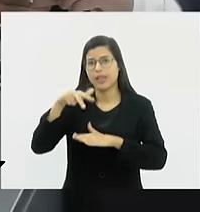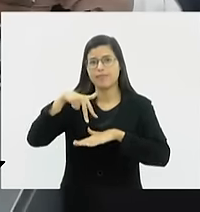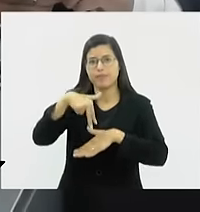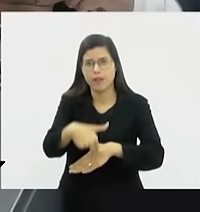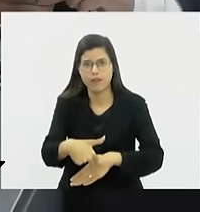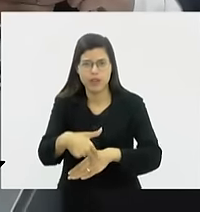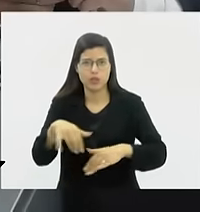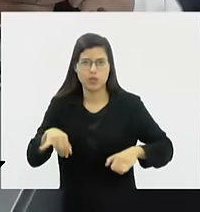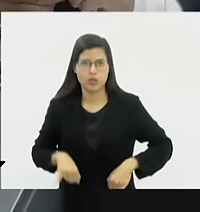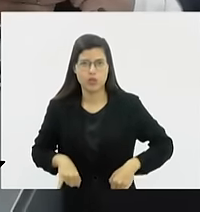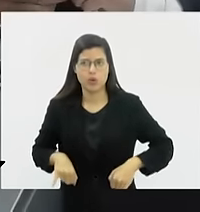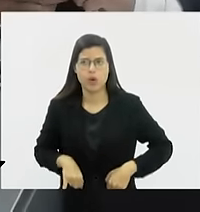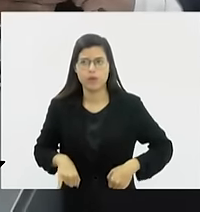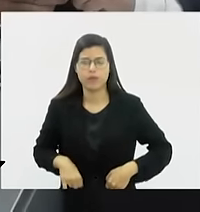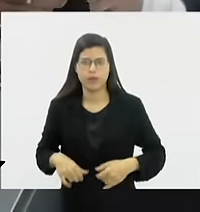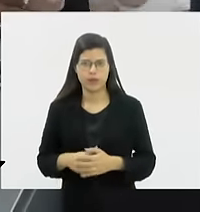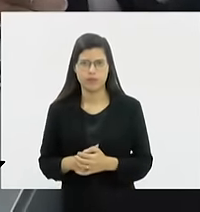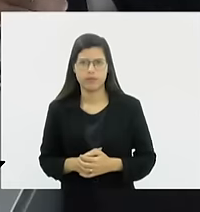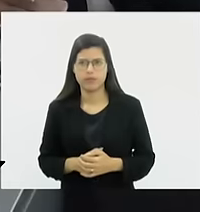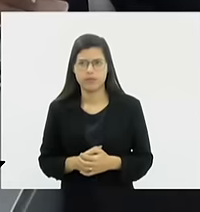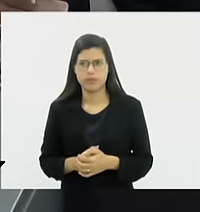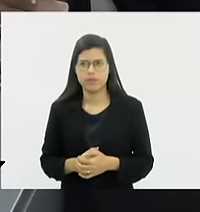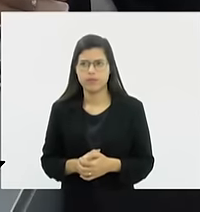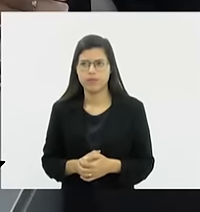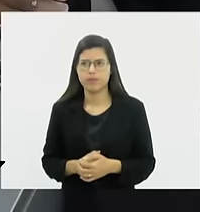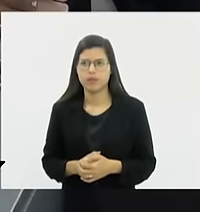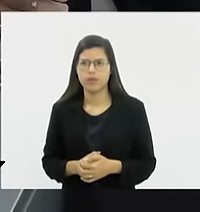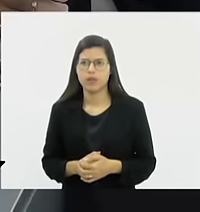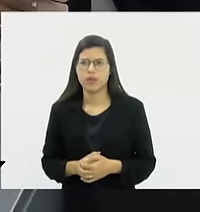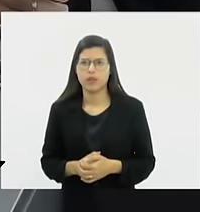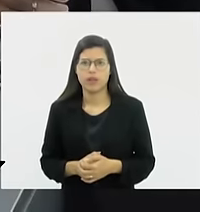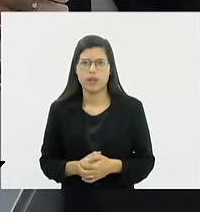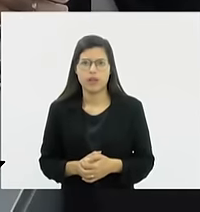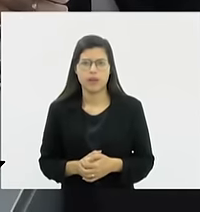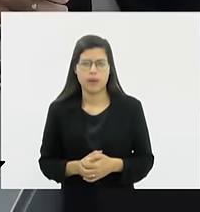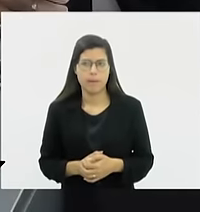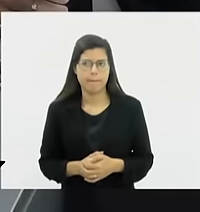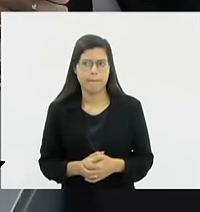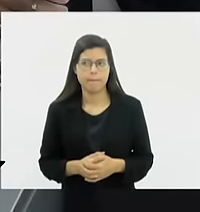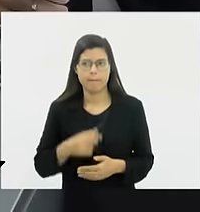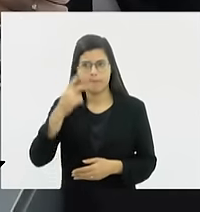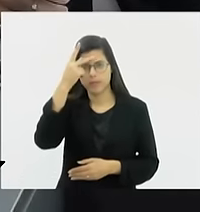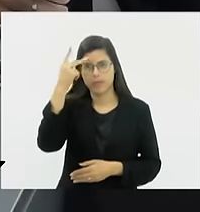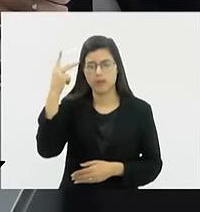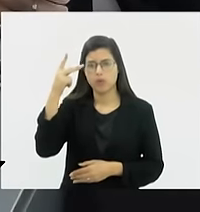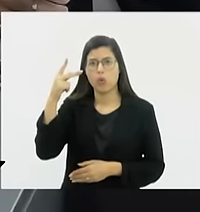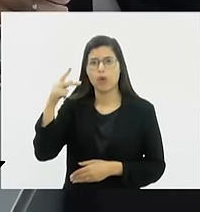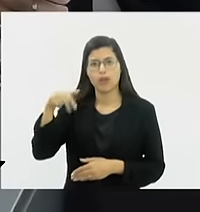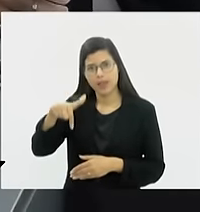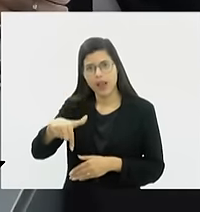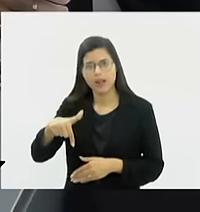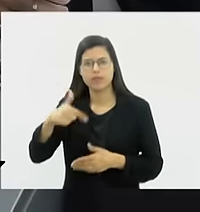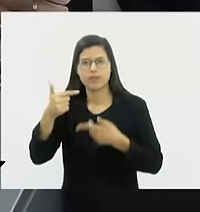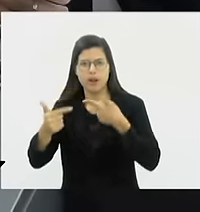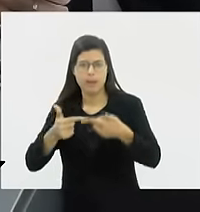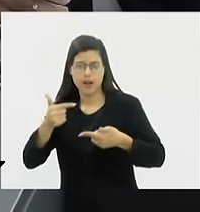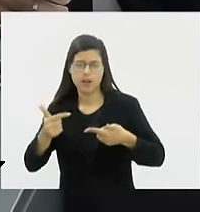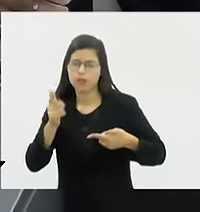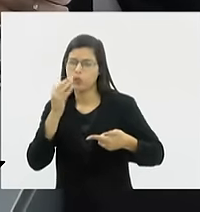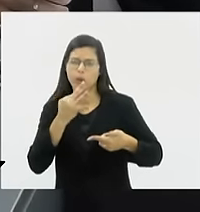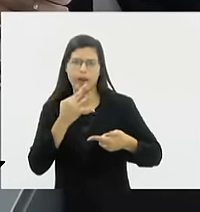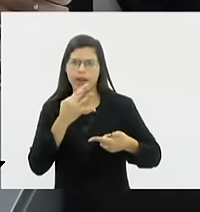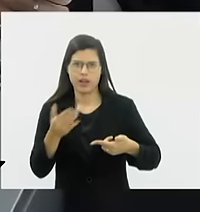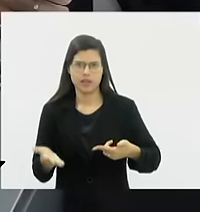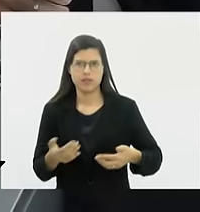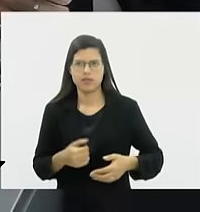polícia. É que está na ponta, irmão. É quem fica na ponta. É quem pisa no chão da fábrica e conhece, porra. Só assim.